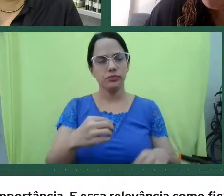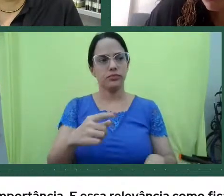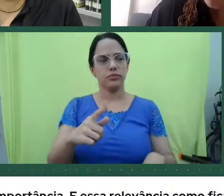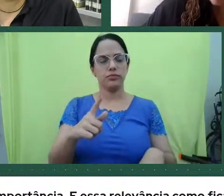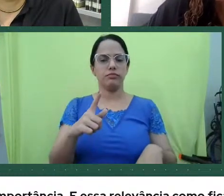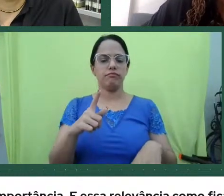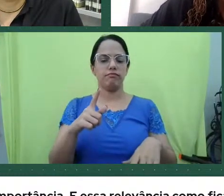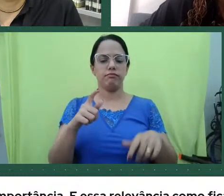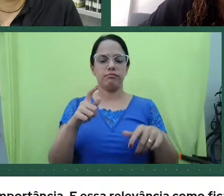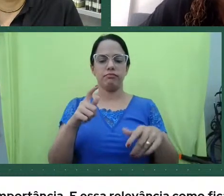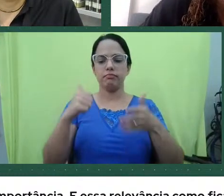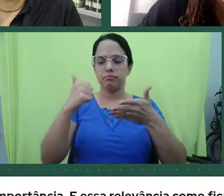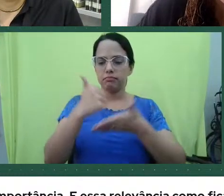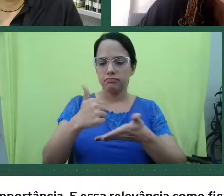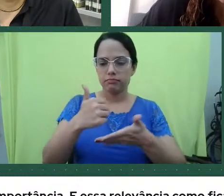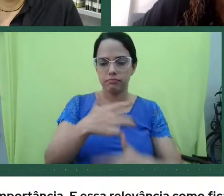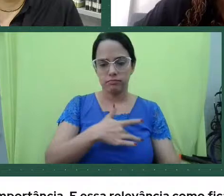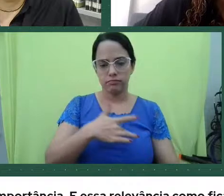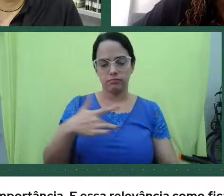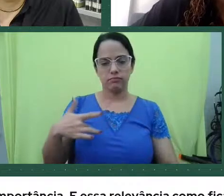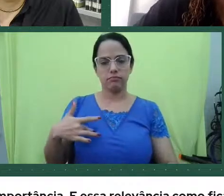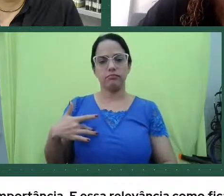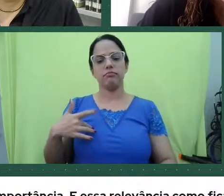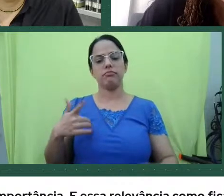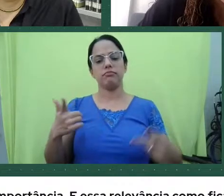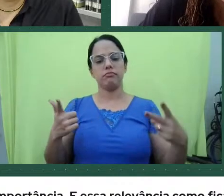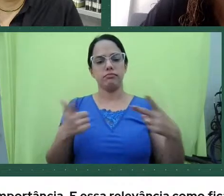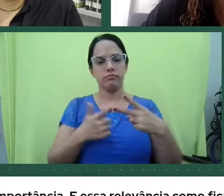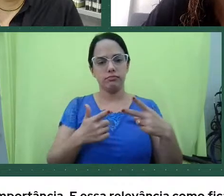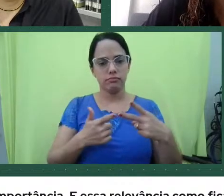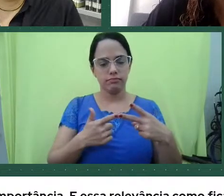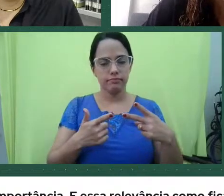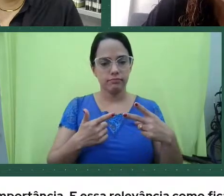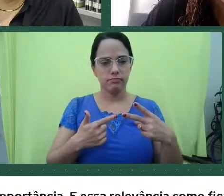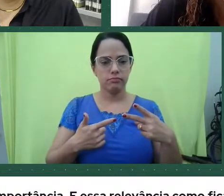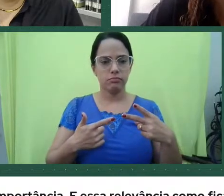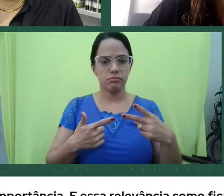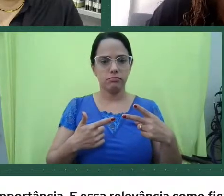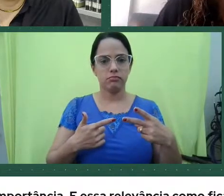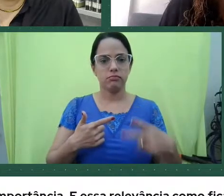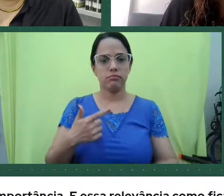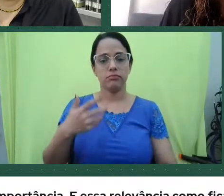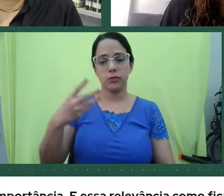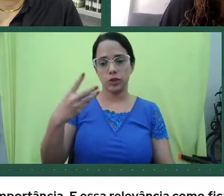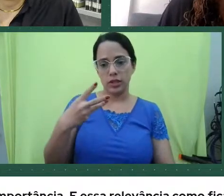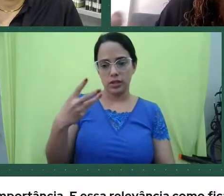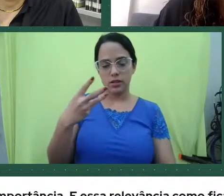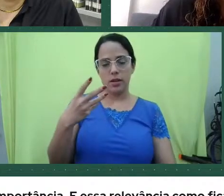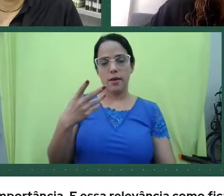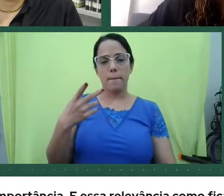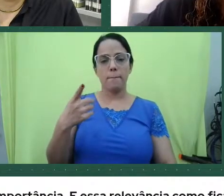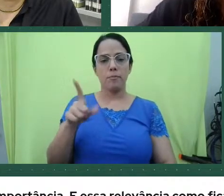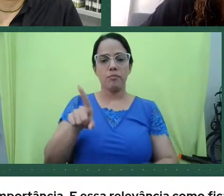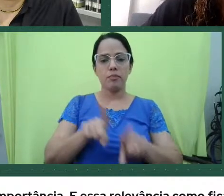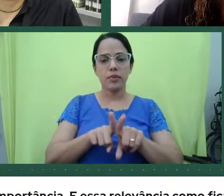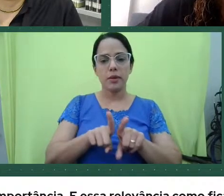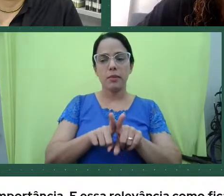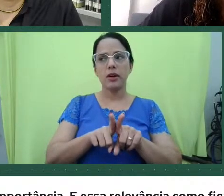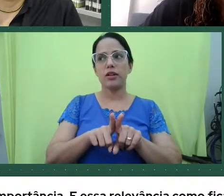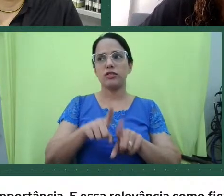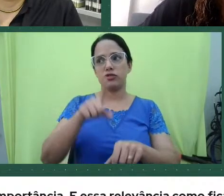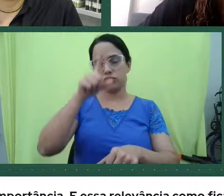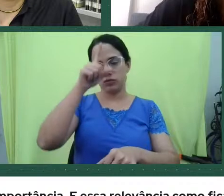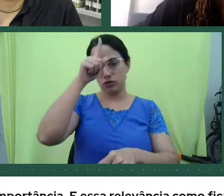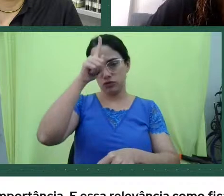atenção primária, na atenção secundária ou na atenção terciária, que essa gestão de